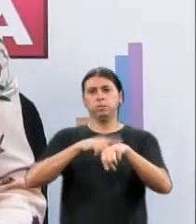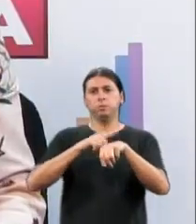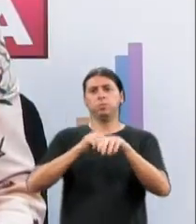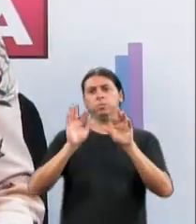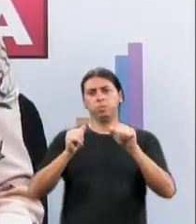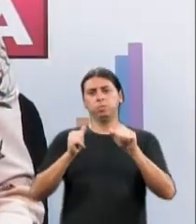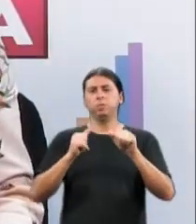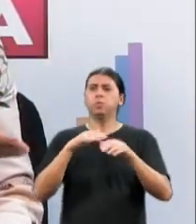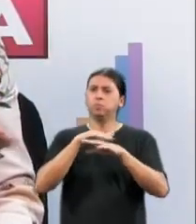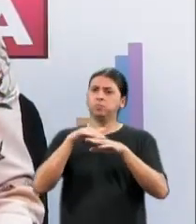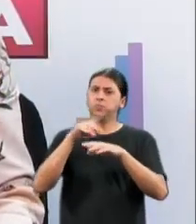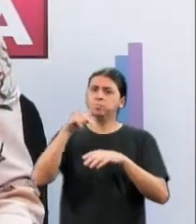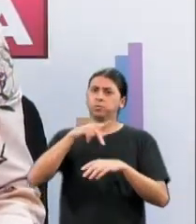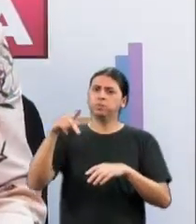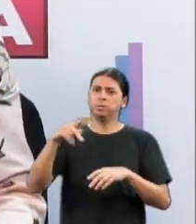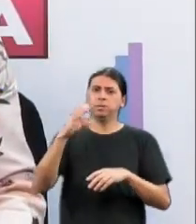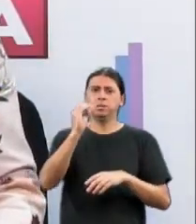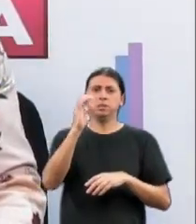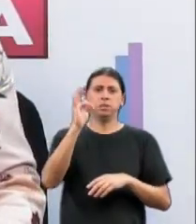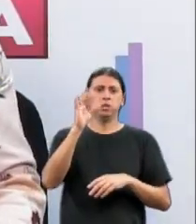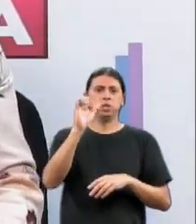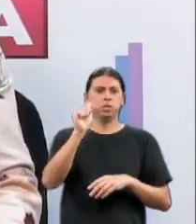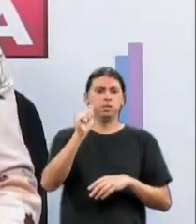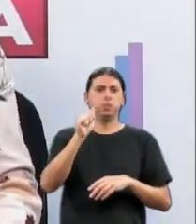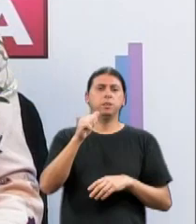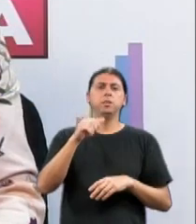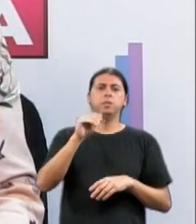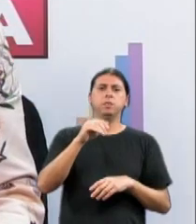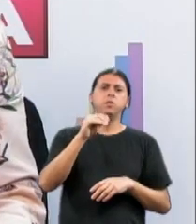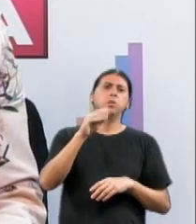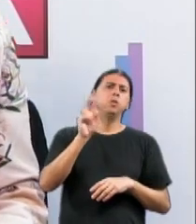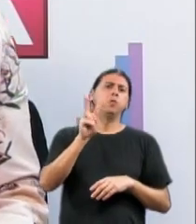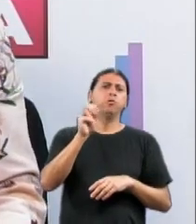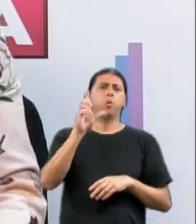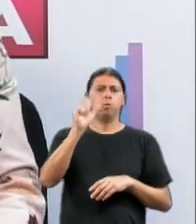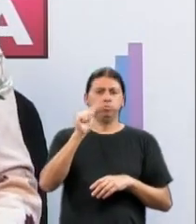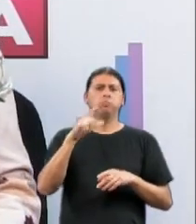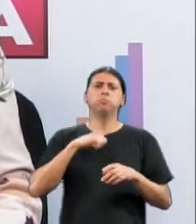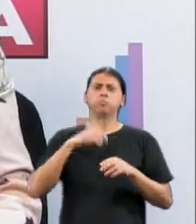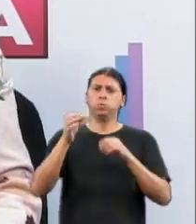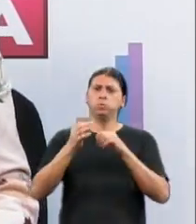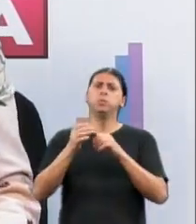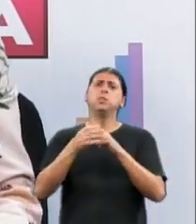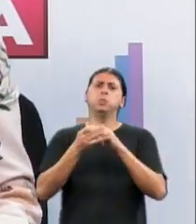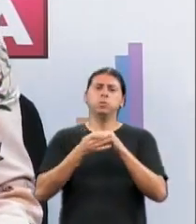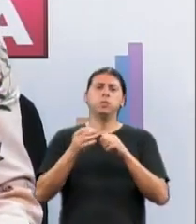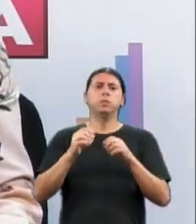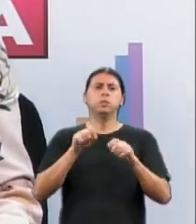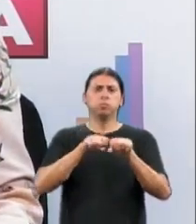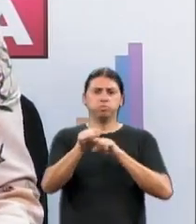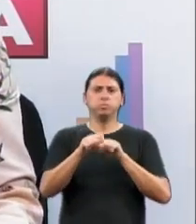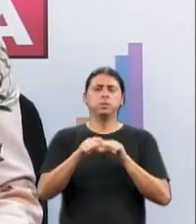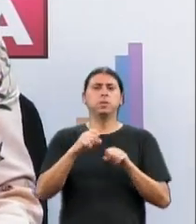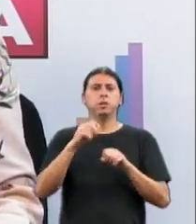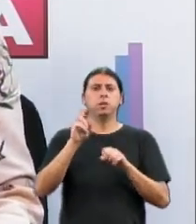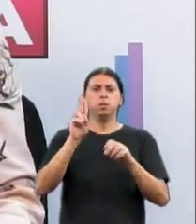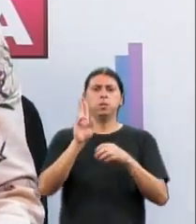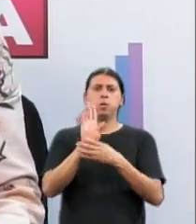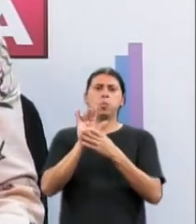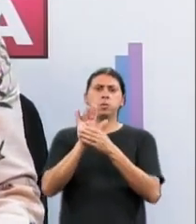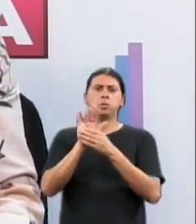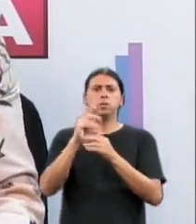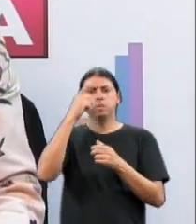acabou. Conversei aqui com a professora Cíntia Inês Boll, doutora da URGS. Trabalha especificamente